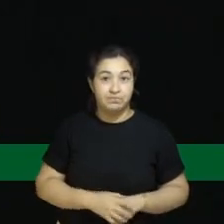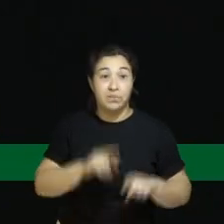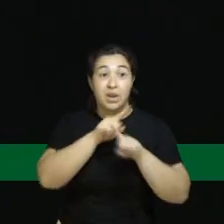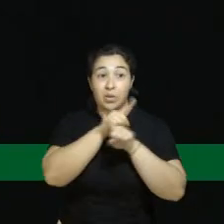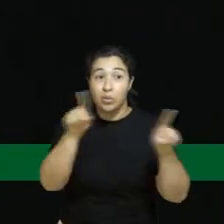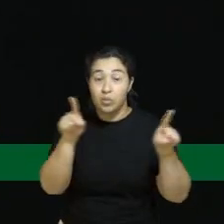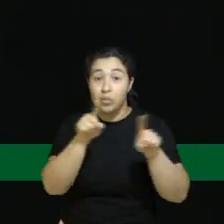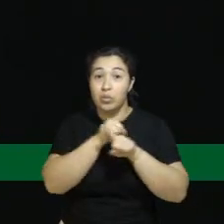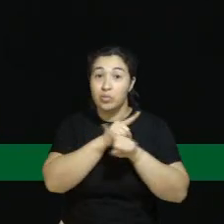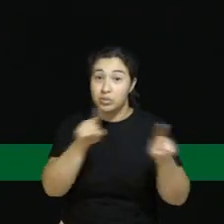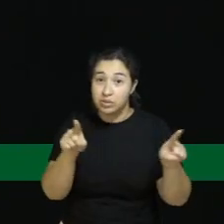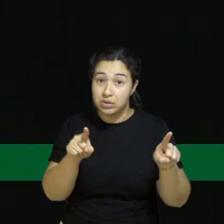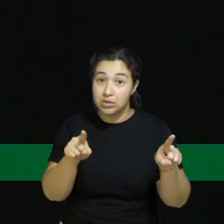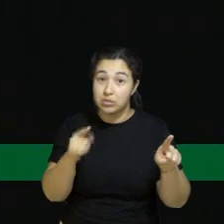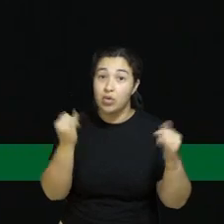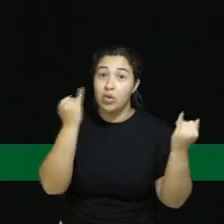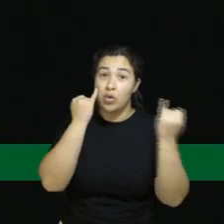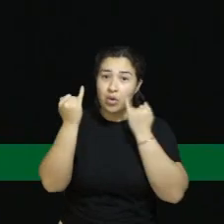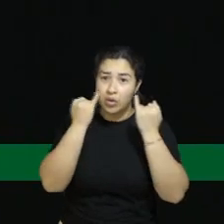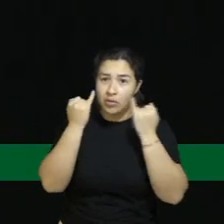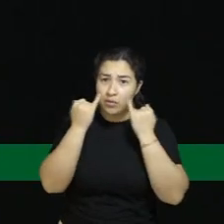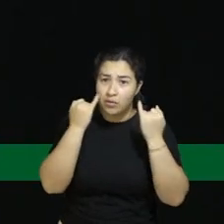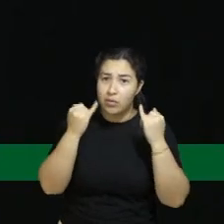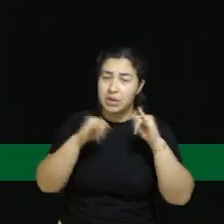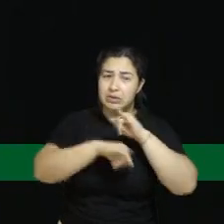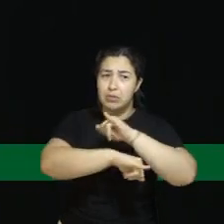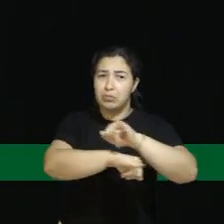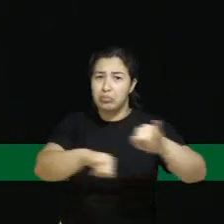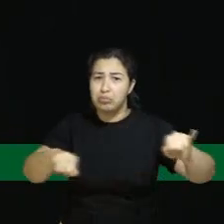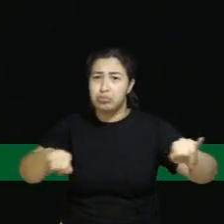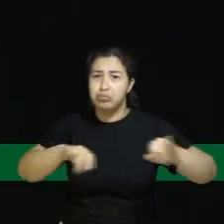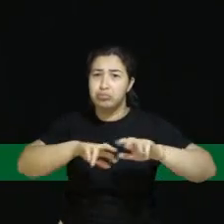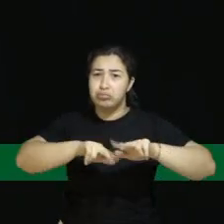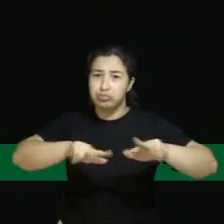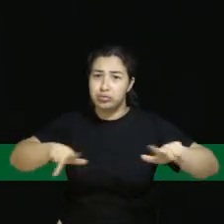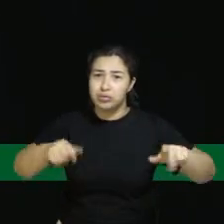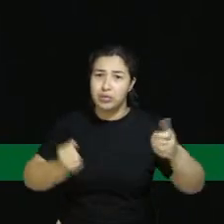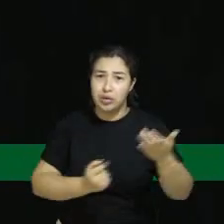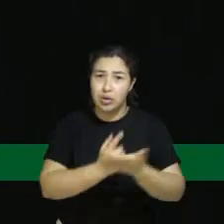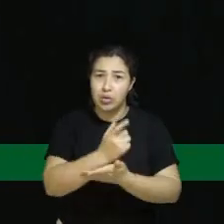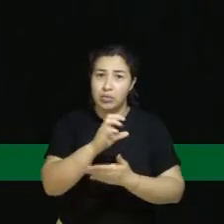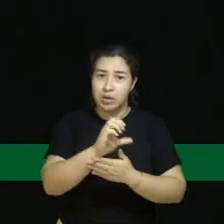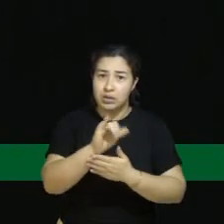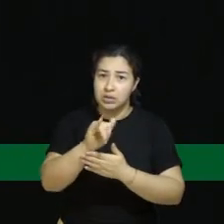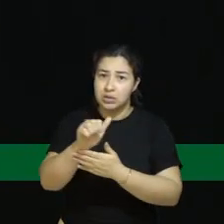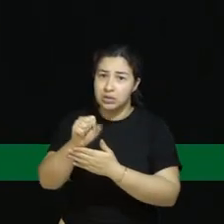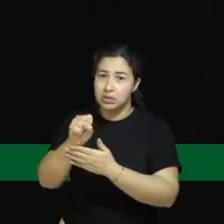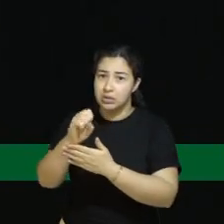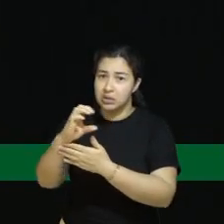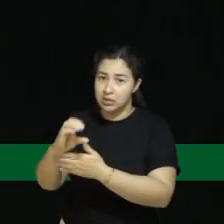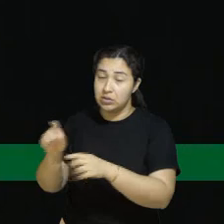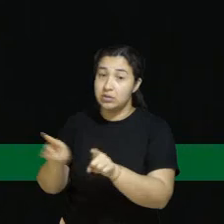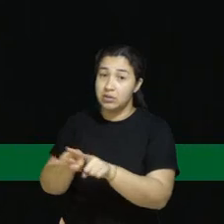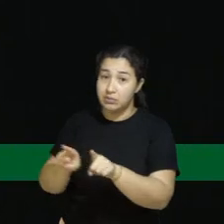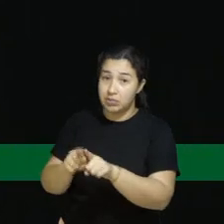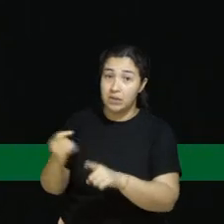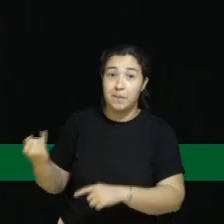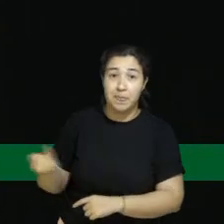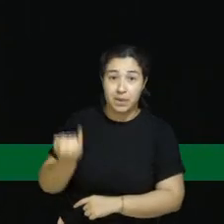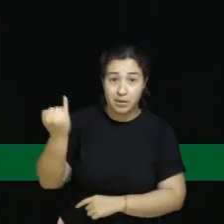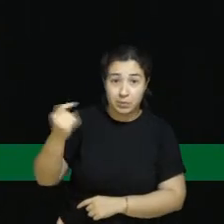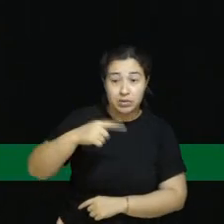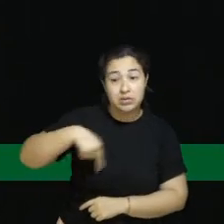enfim, das informações que estão sendo veiculadas na mídia com relação às compras da SIASC, e a importância, deputado Massocco, da